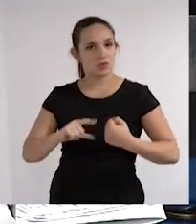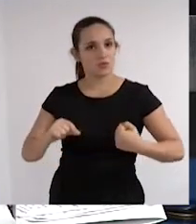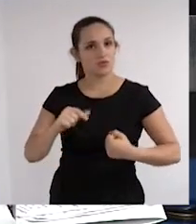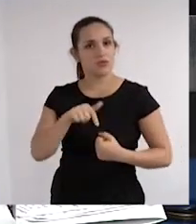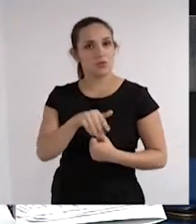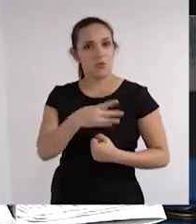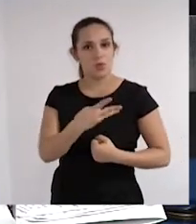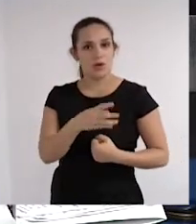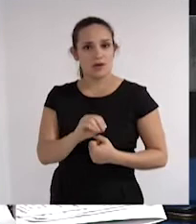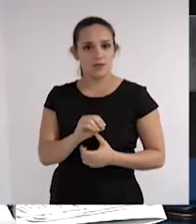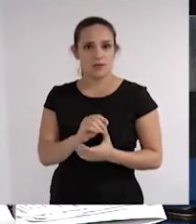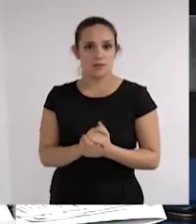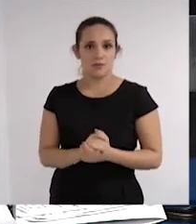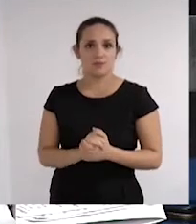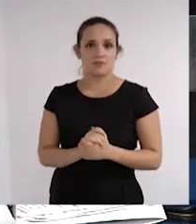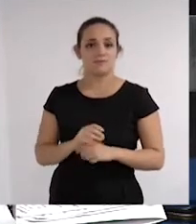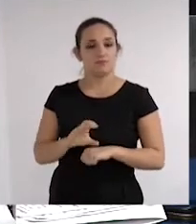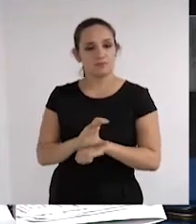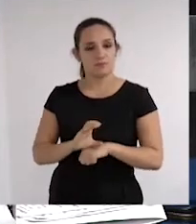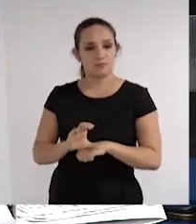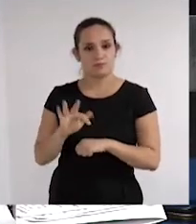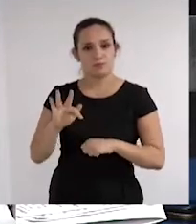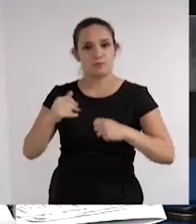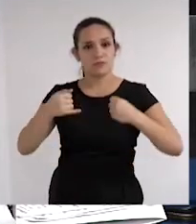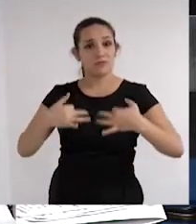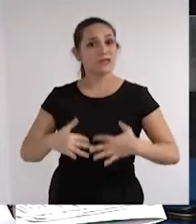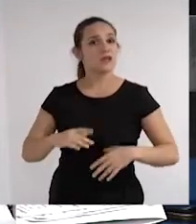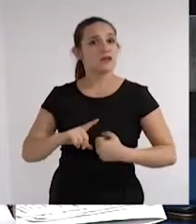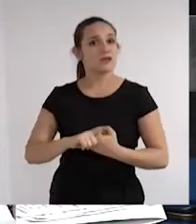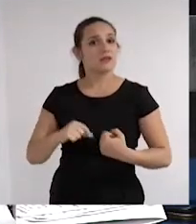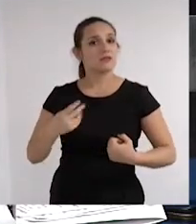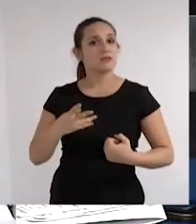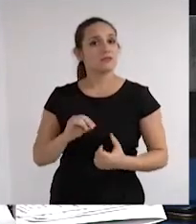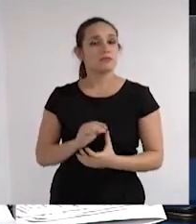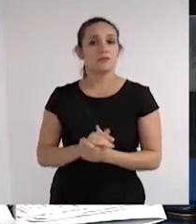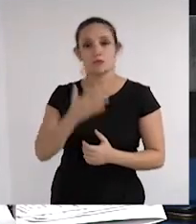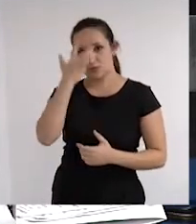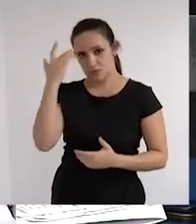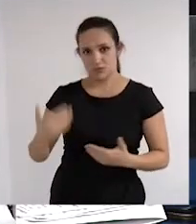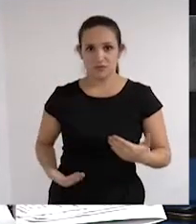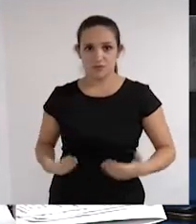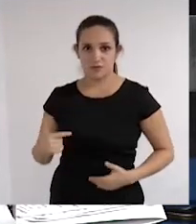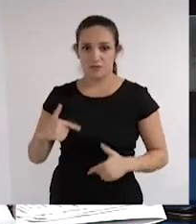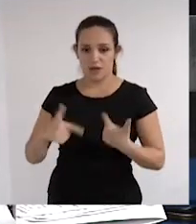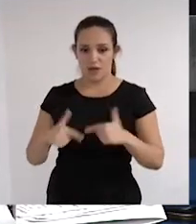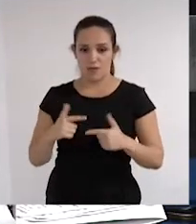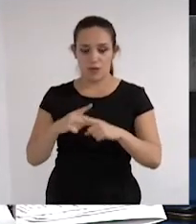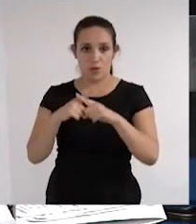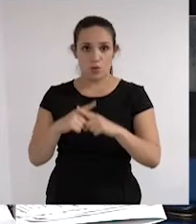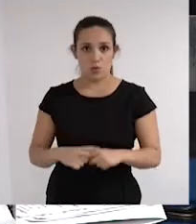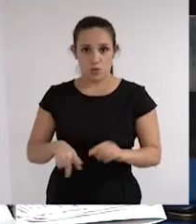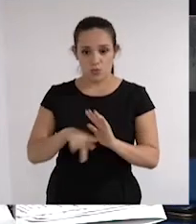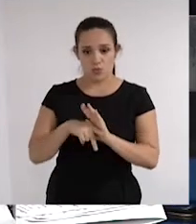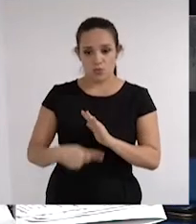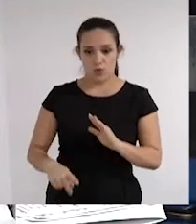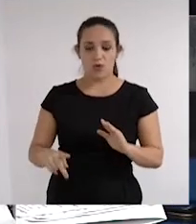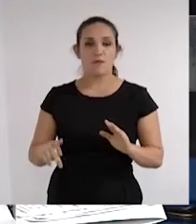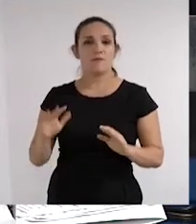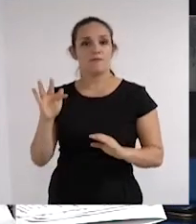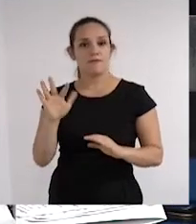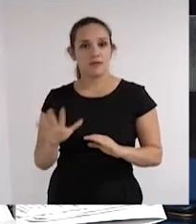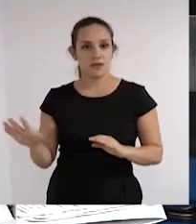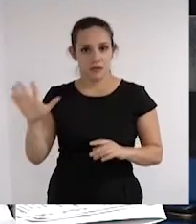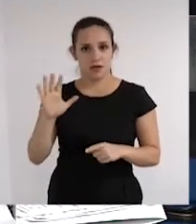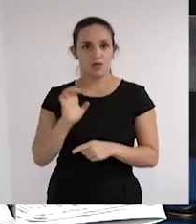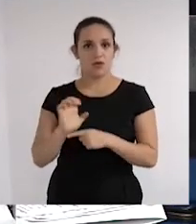Constituição Federal, que dispõe o seguinte: aos servidores titulares de cargos efetivos da União, dos Estados, do